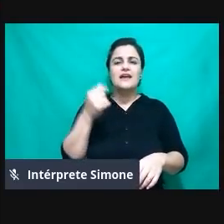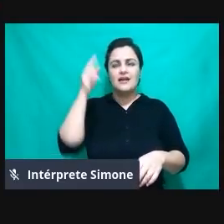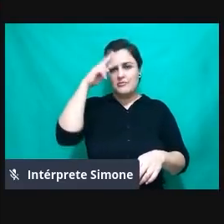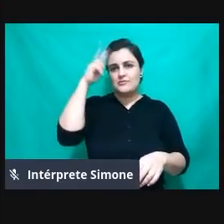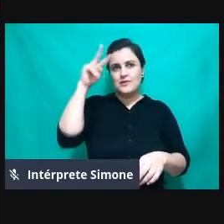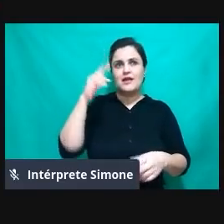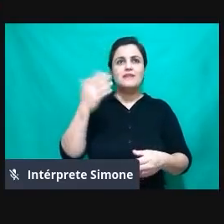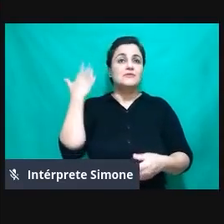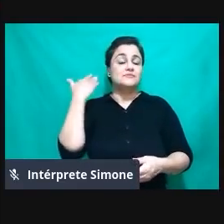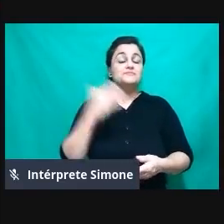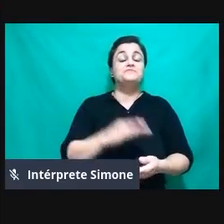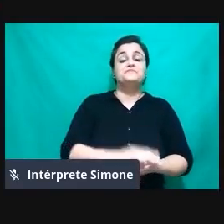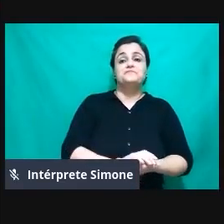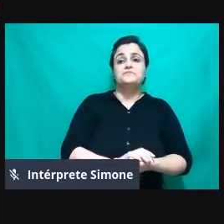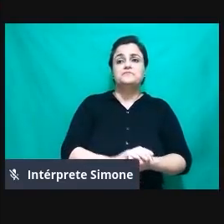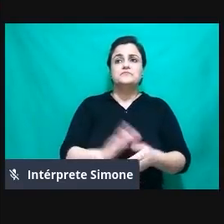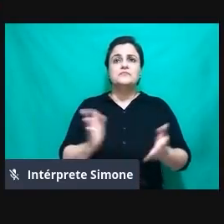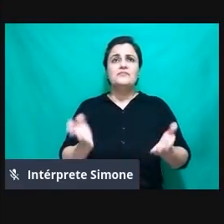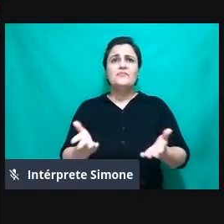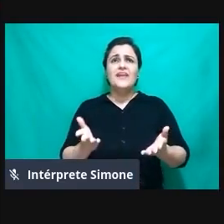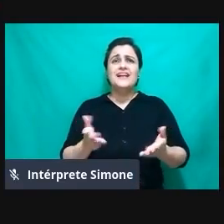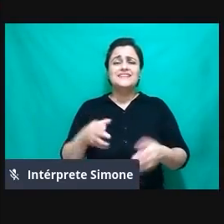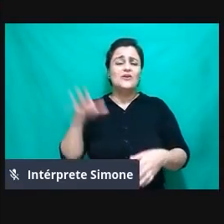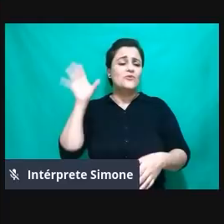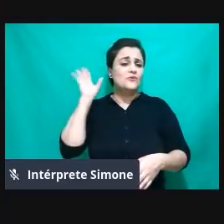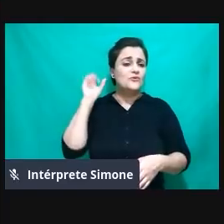mudamos só, não alteramos na fala só